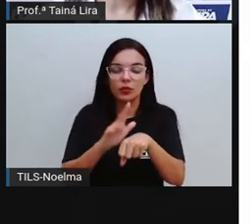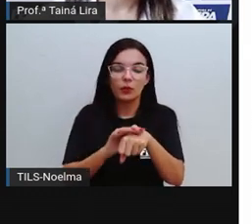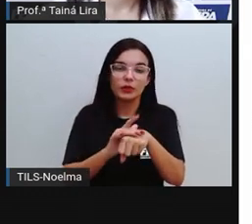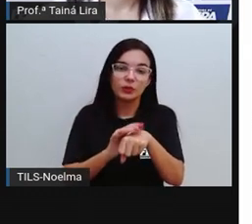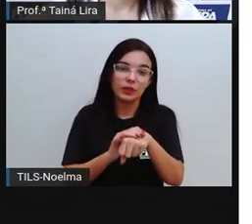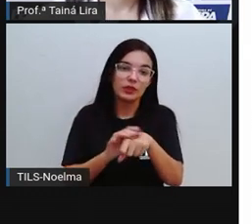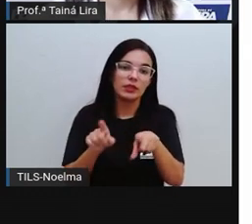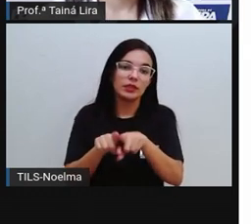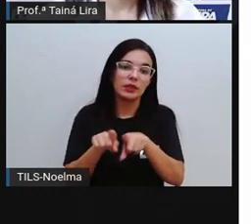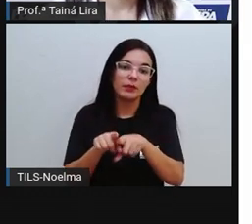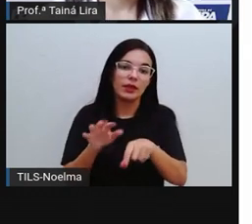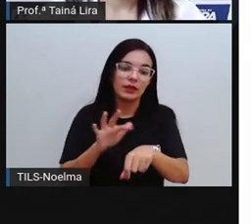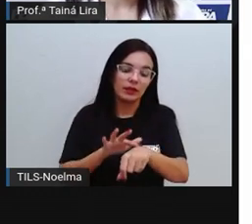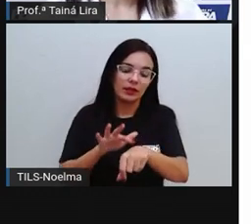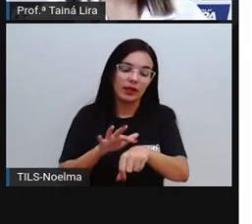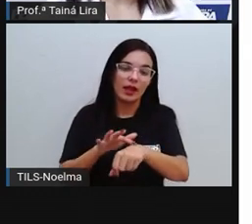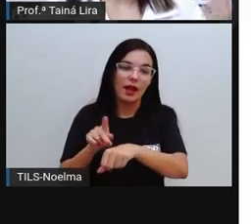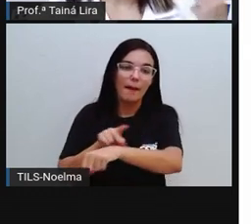certo?